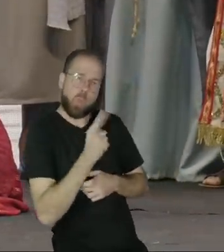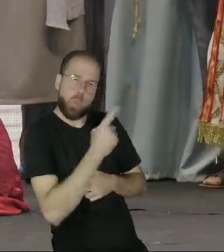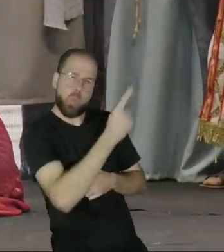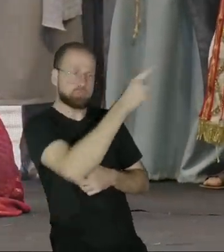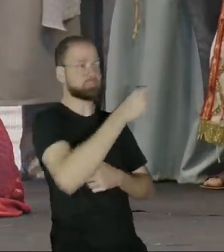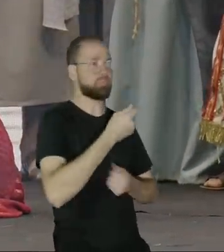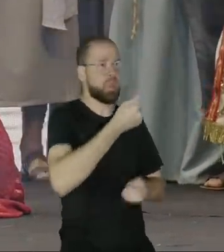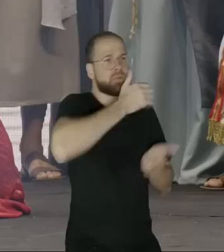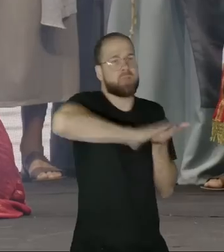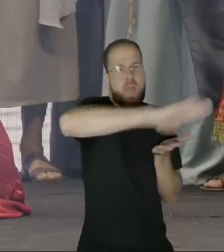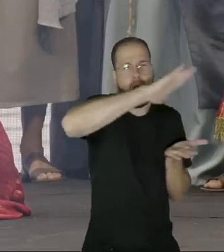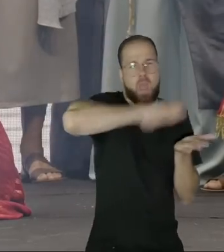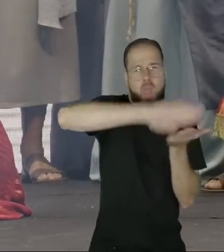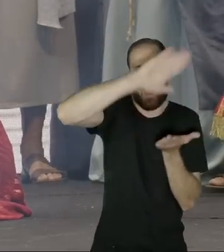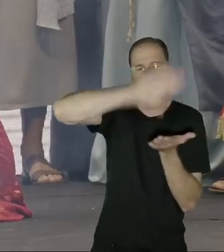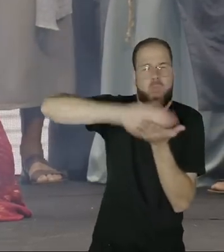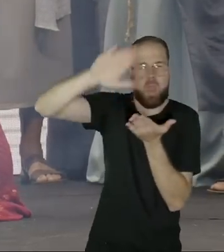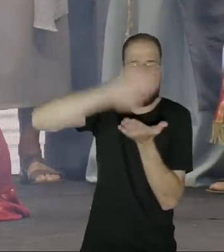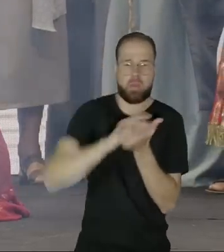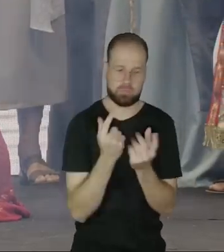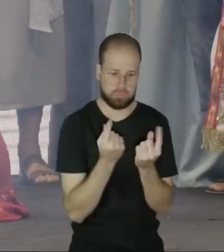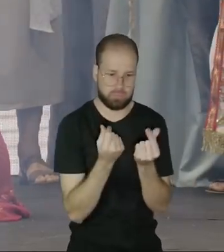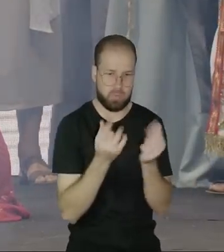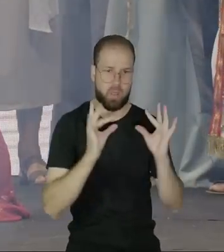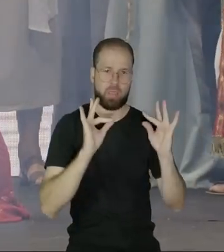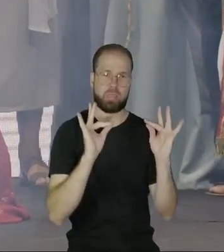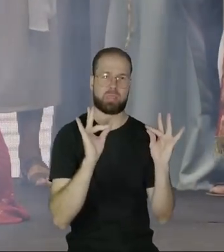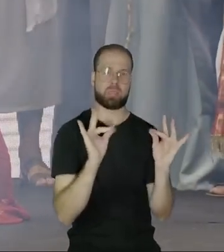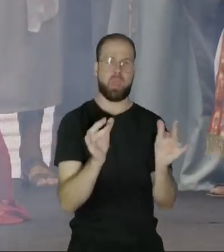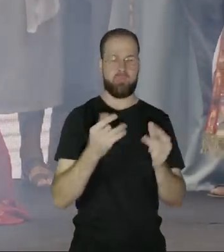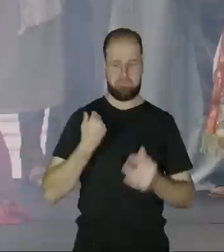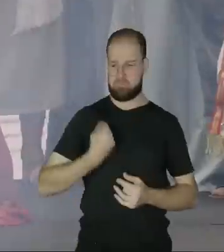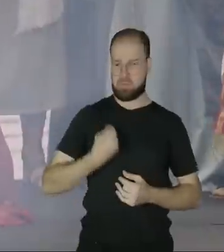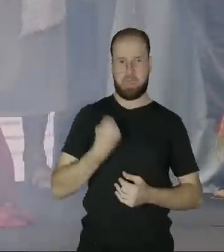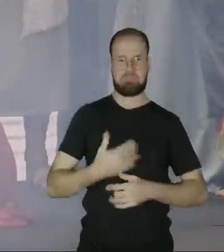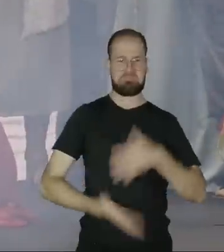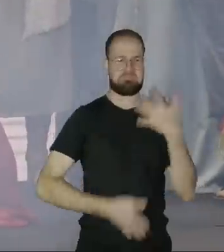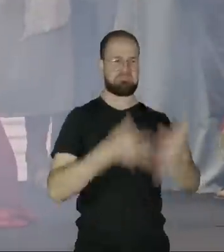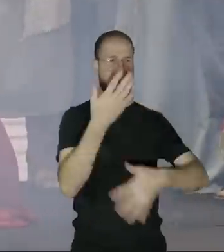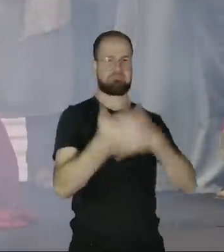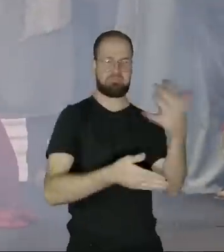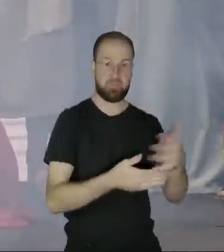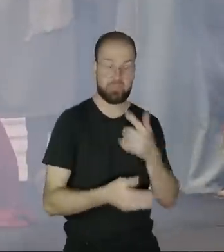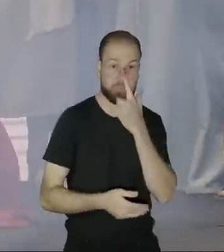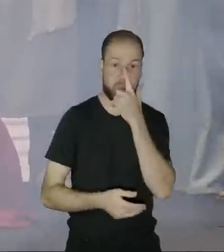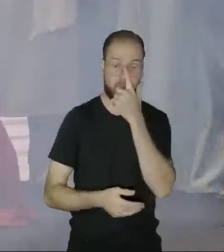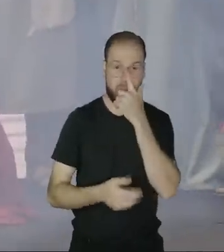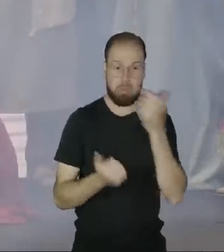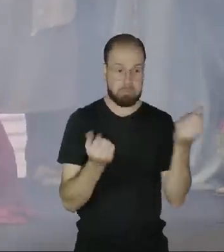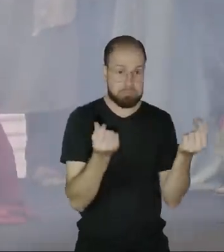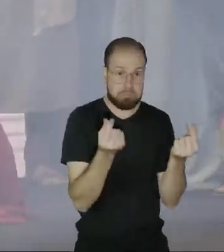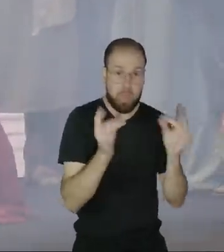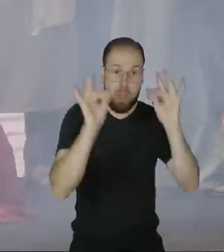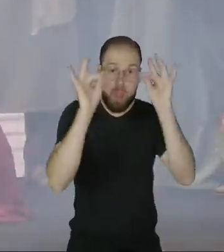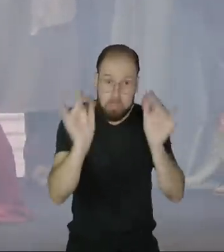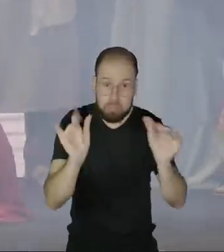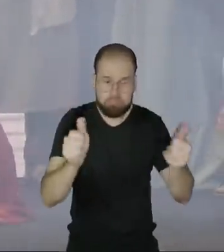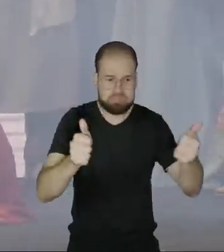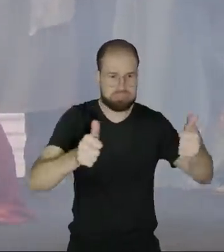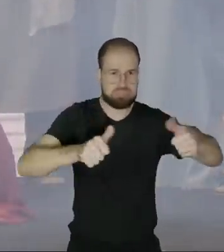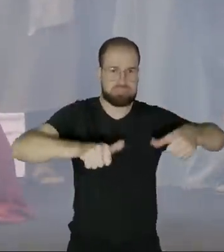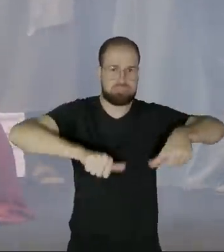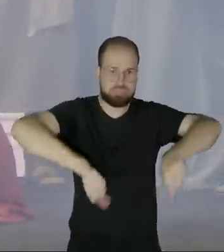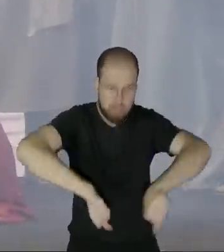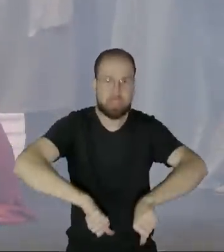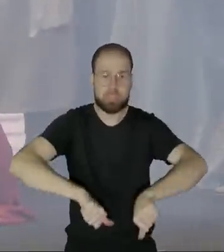tudo quanto possuía, numa vida desregrada. Reduzido à miséria, foi obrigado a trabalhar